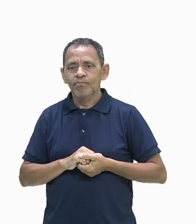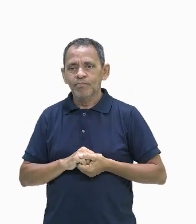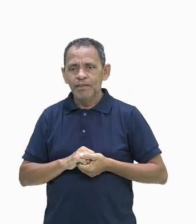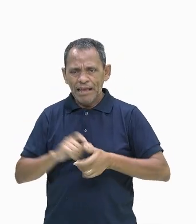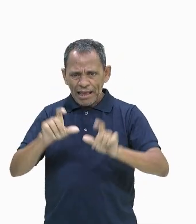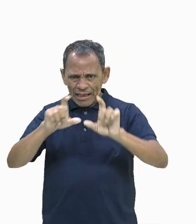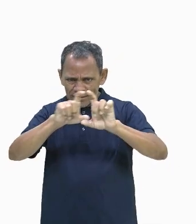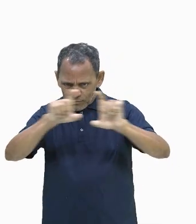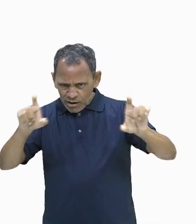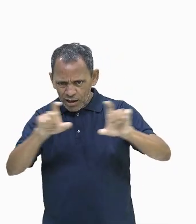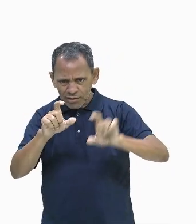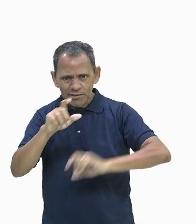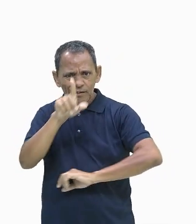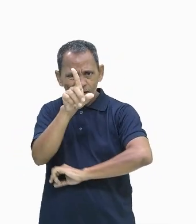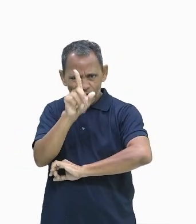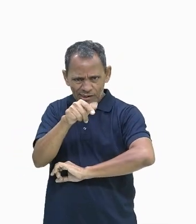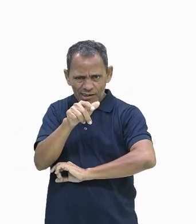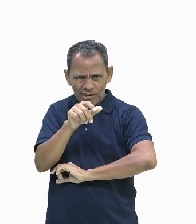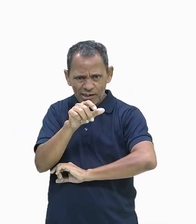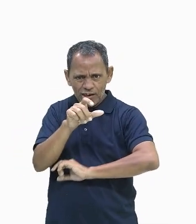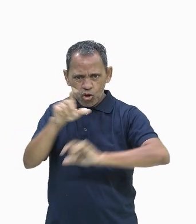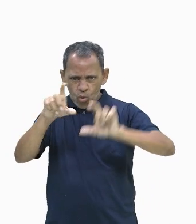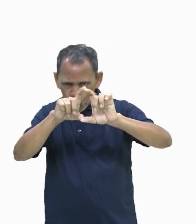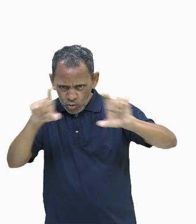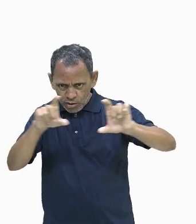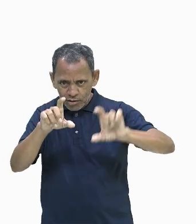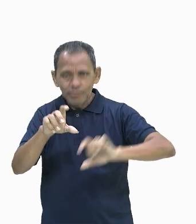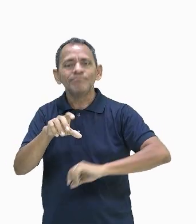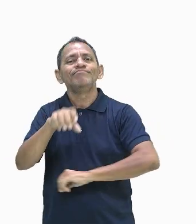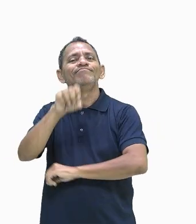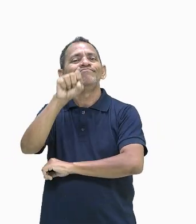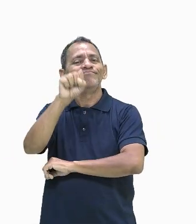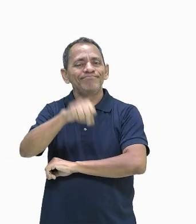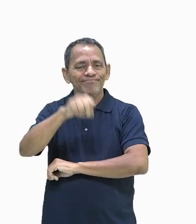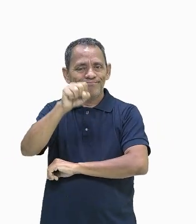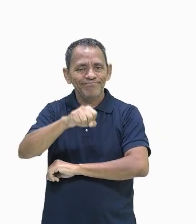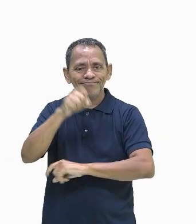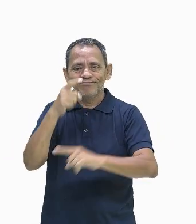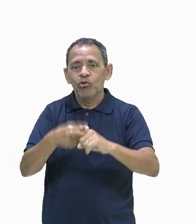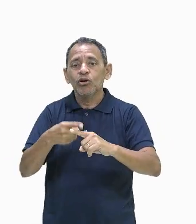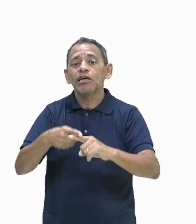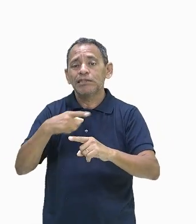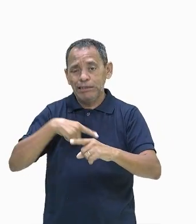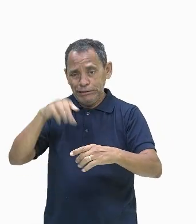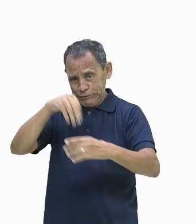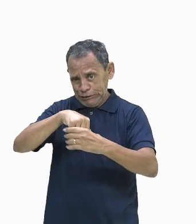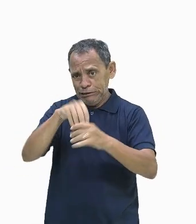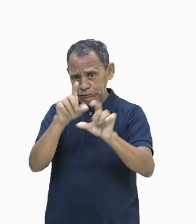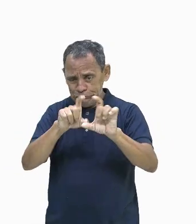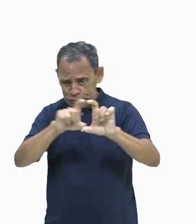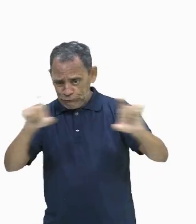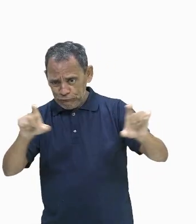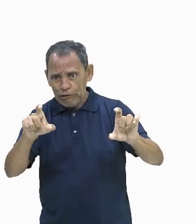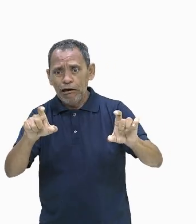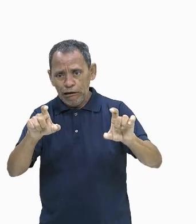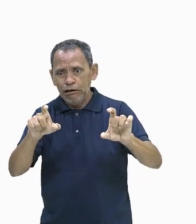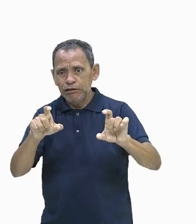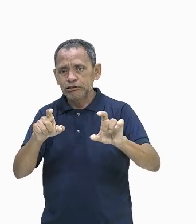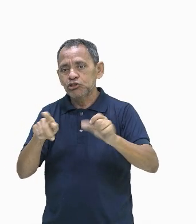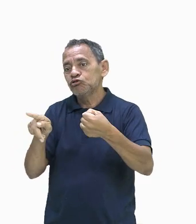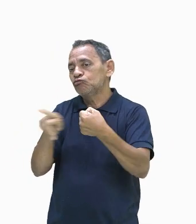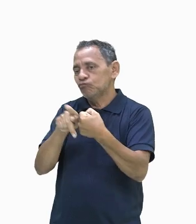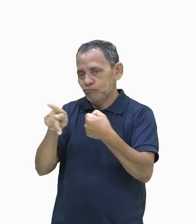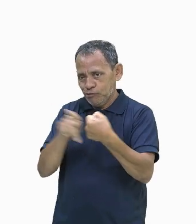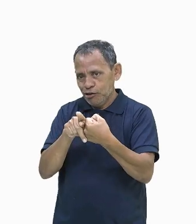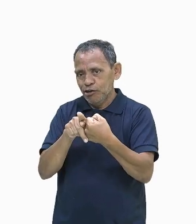pode ser considerado como uma oração? Sim. Por quê? Porque há nele uma forma verbal que está aí em destaque